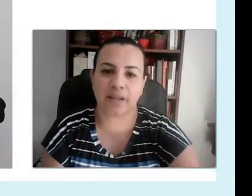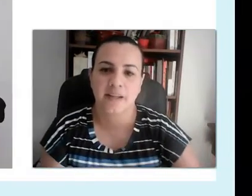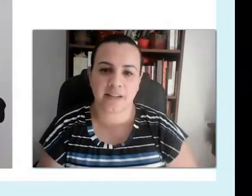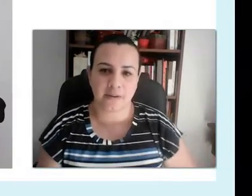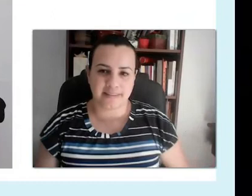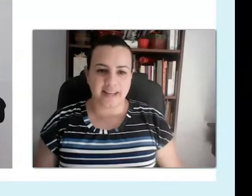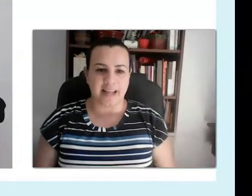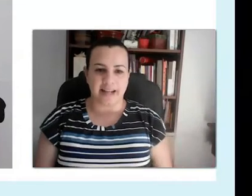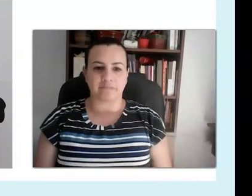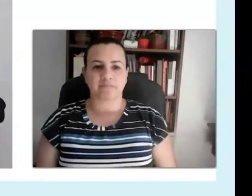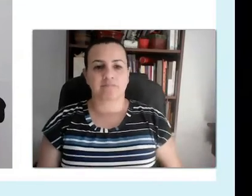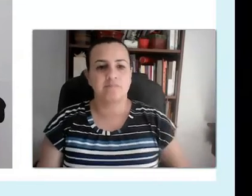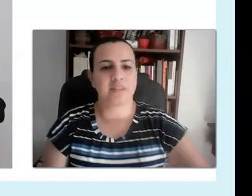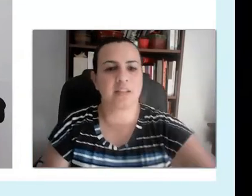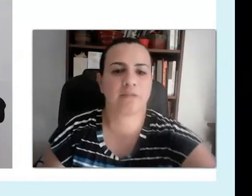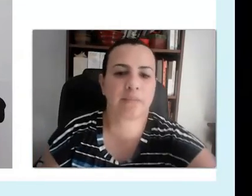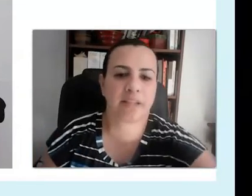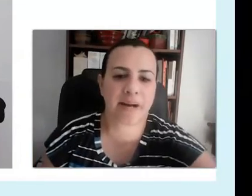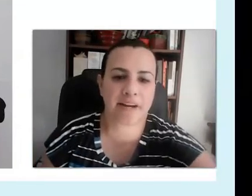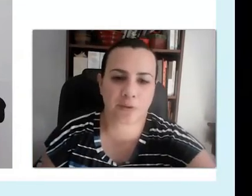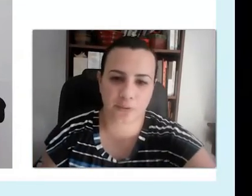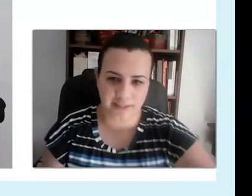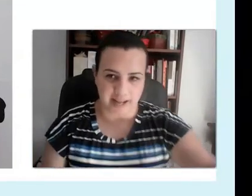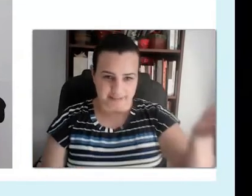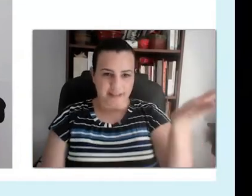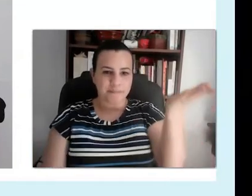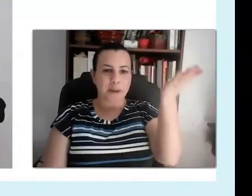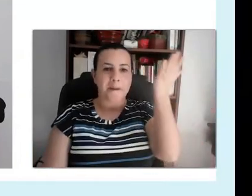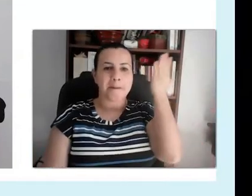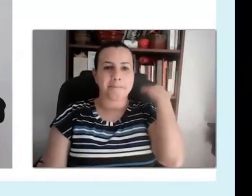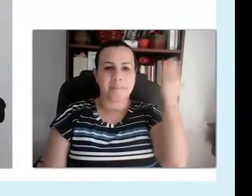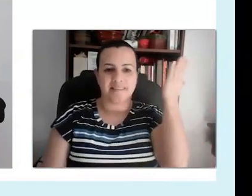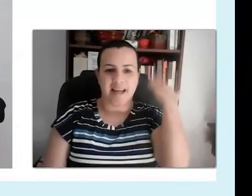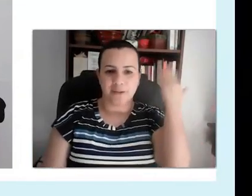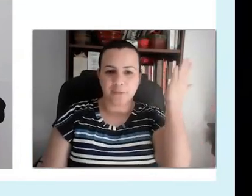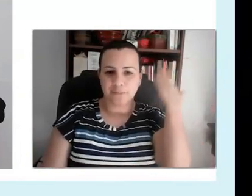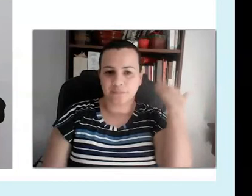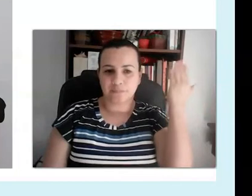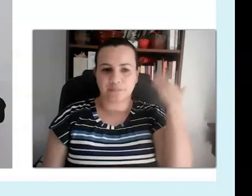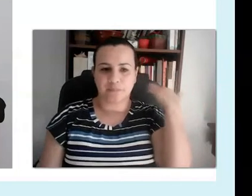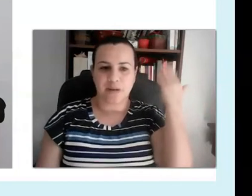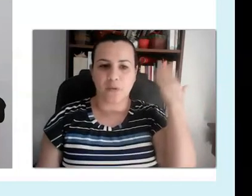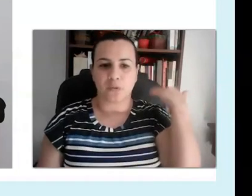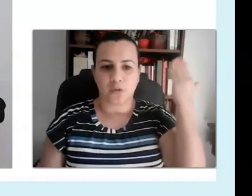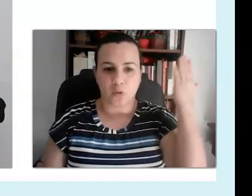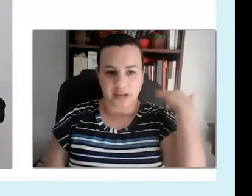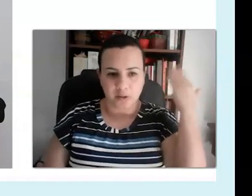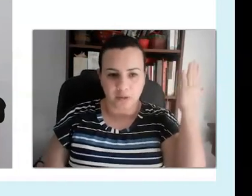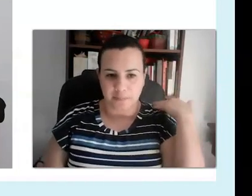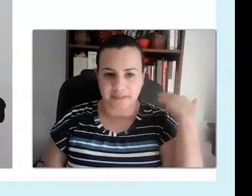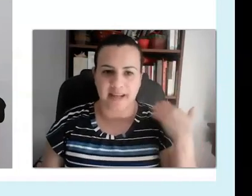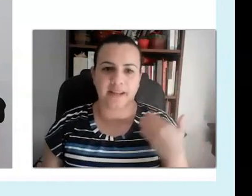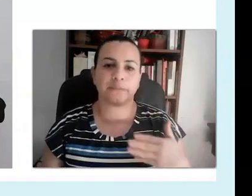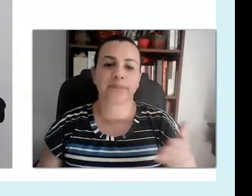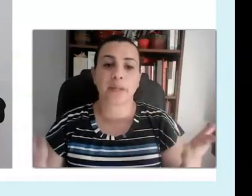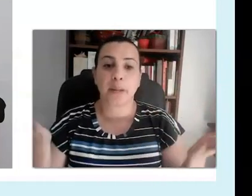tempo? Então, essa é a ideia. Então, vamos lembrar de alguns sinais, né? Passado, para algo que ocorreu